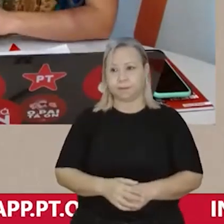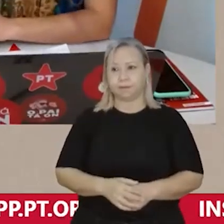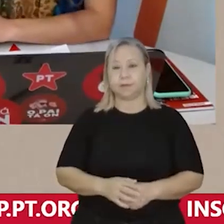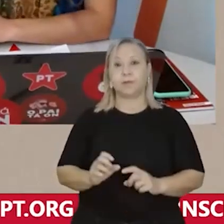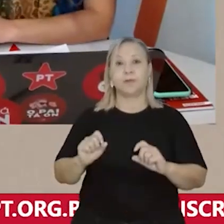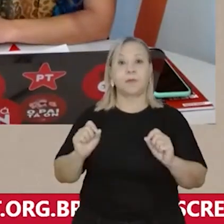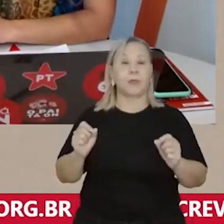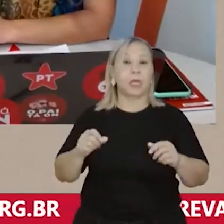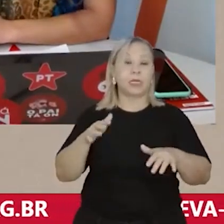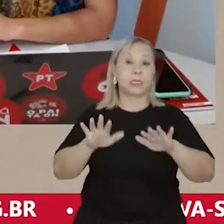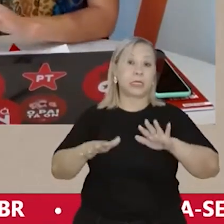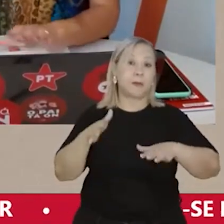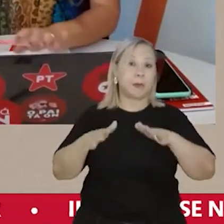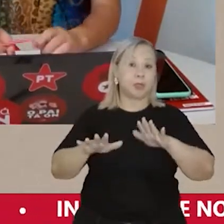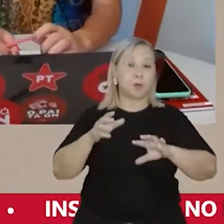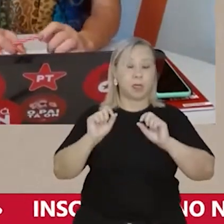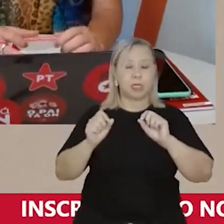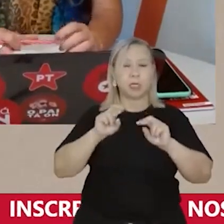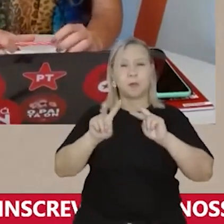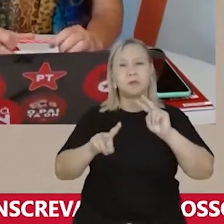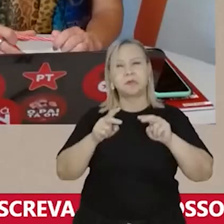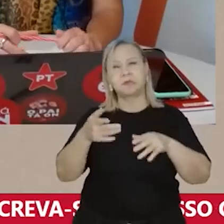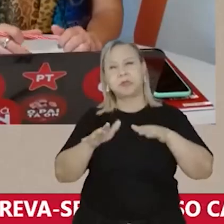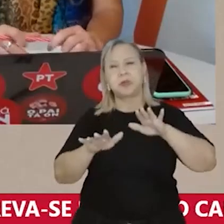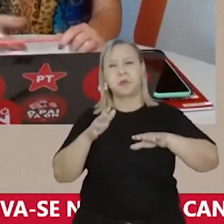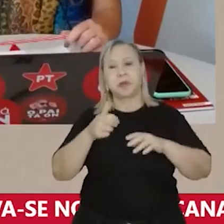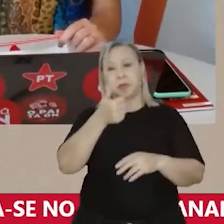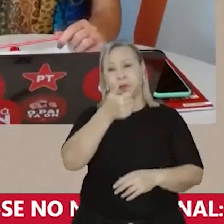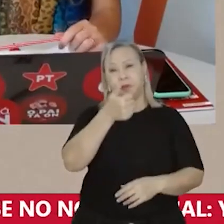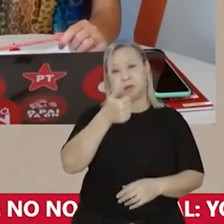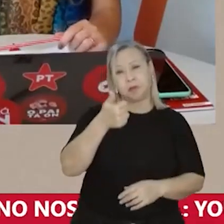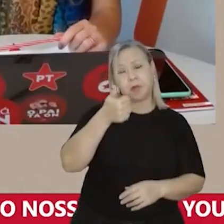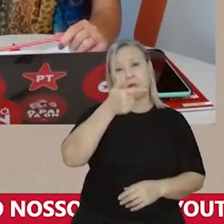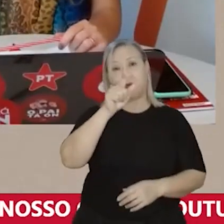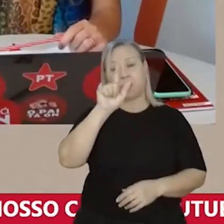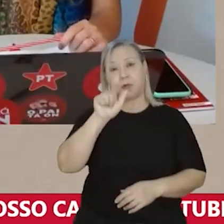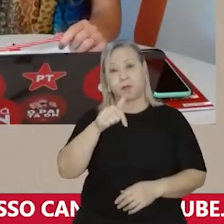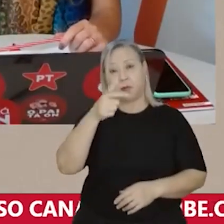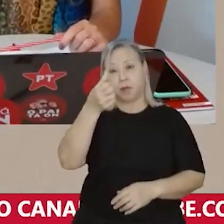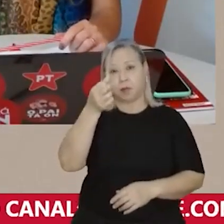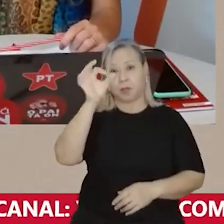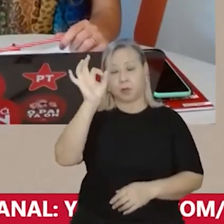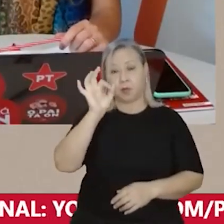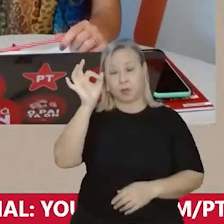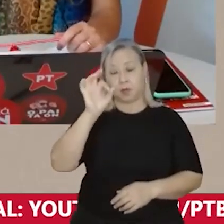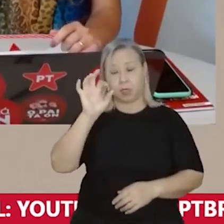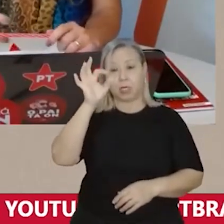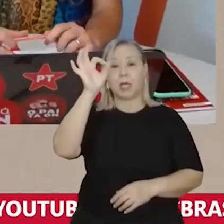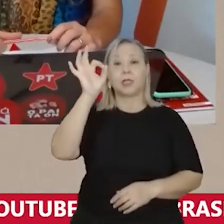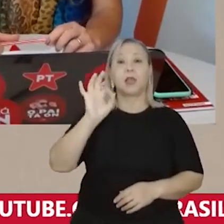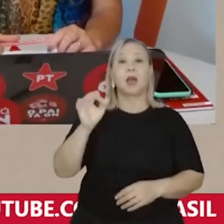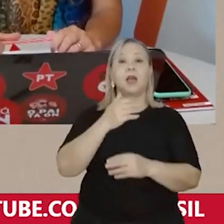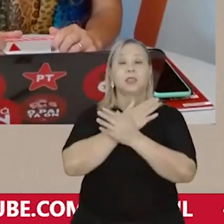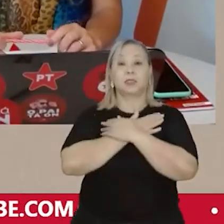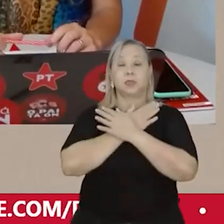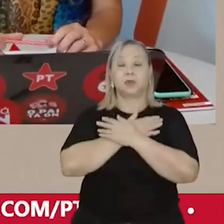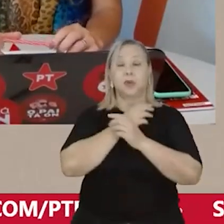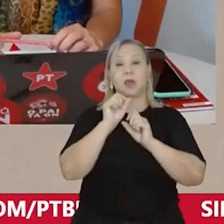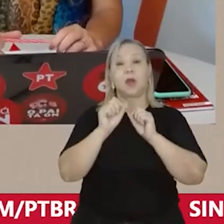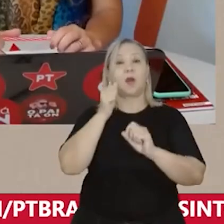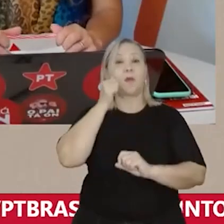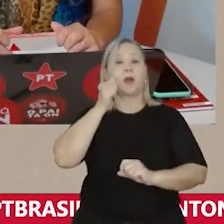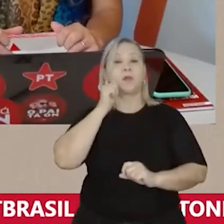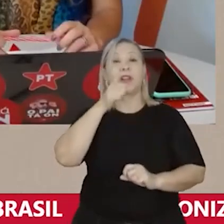Isso é a média. Então, quando a gente olha a média, fala, era 12,6% a taxa de desemprego. Para as mulheres,